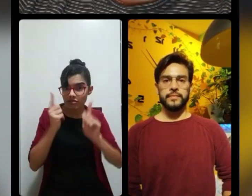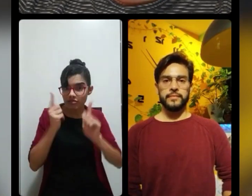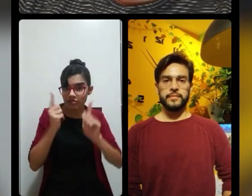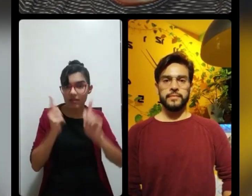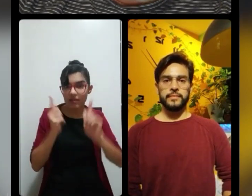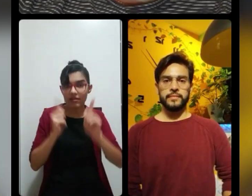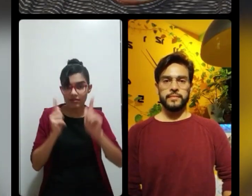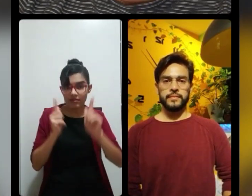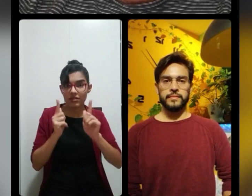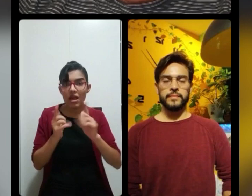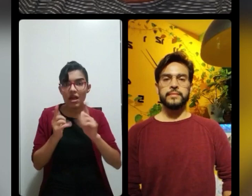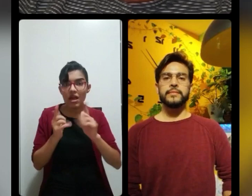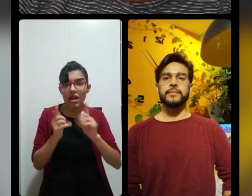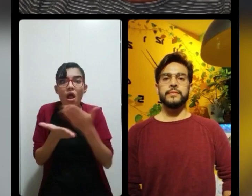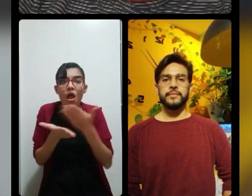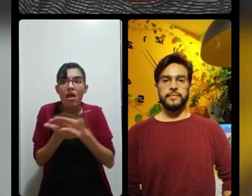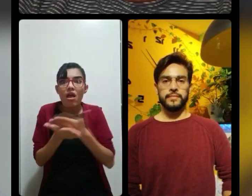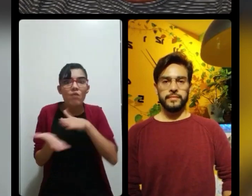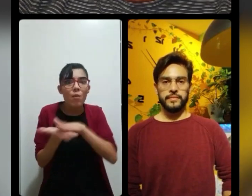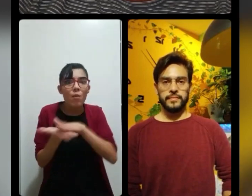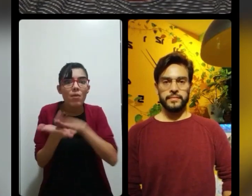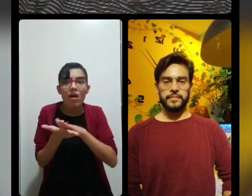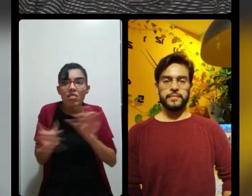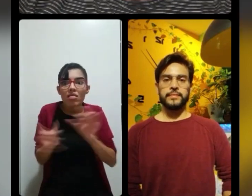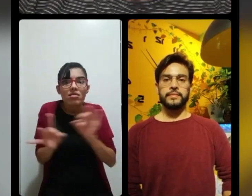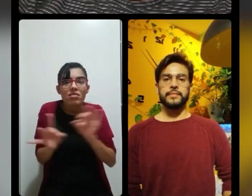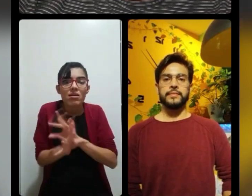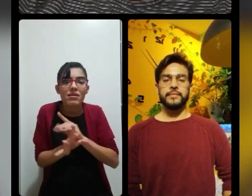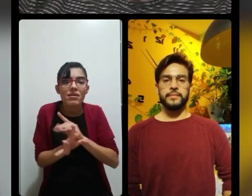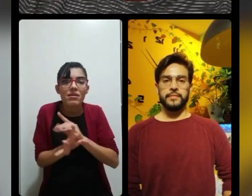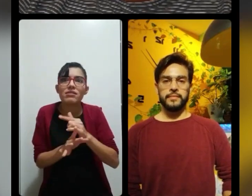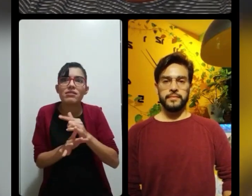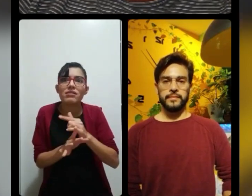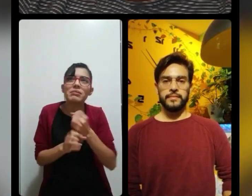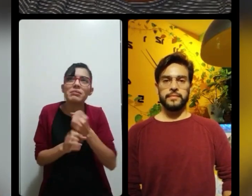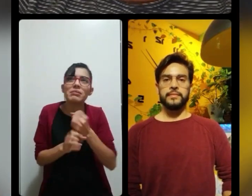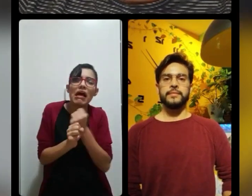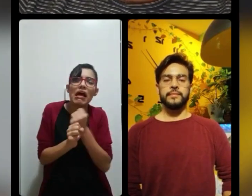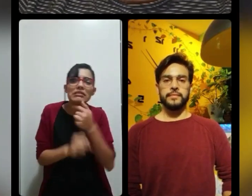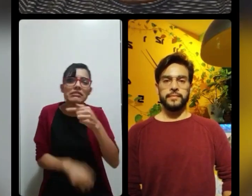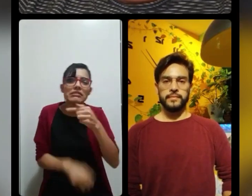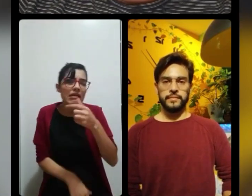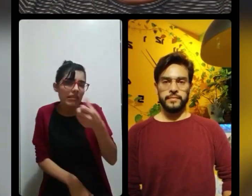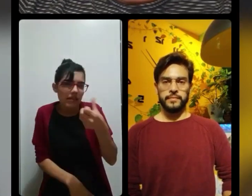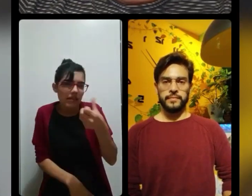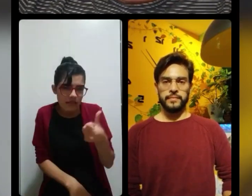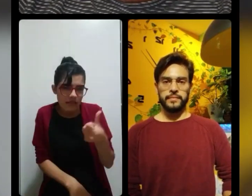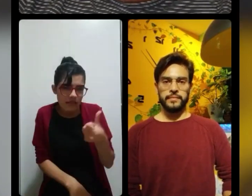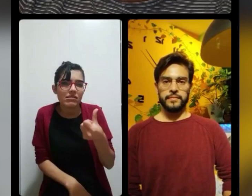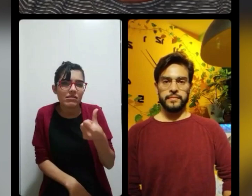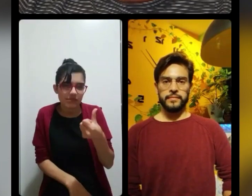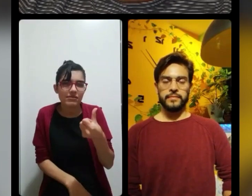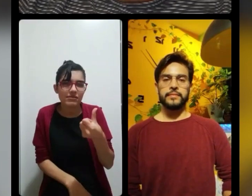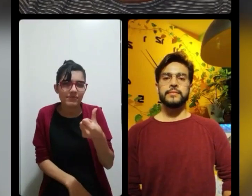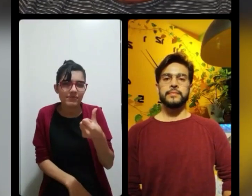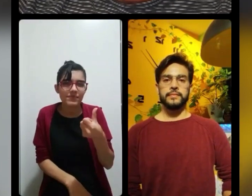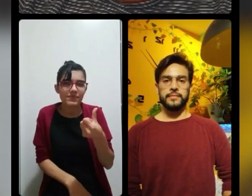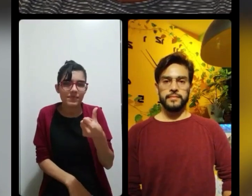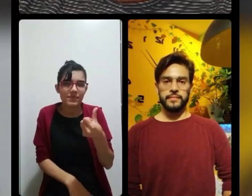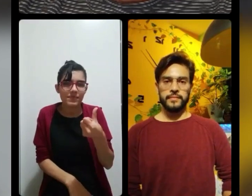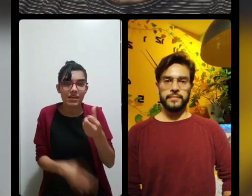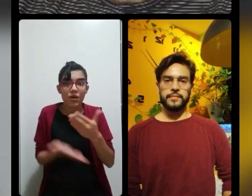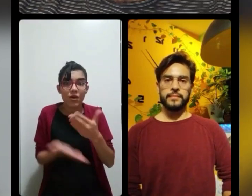a livrarias ali, começo de 77, e representa o último grande estudo de Cascudo. Eu acho que é o livro